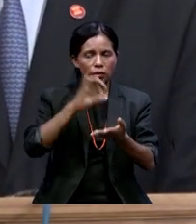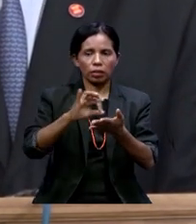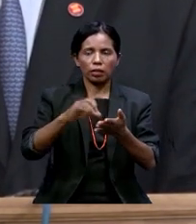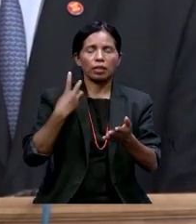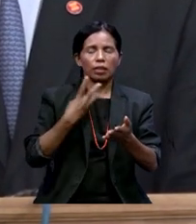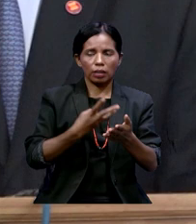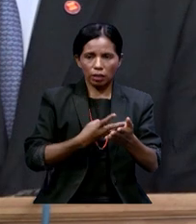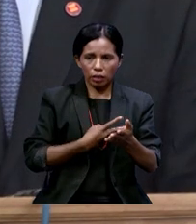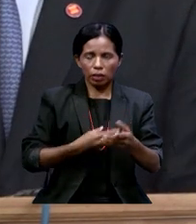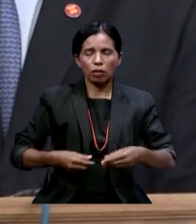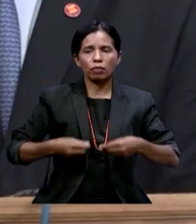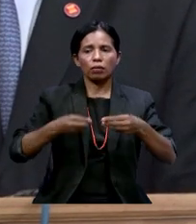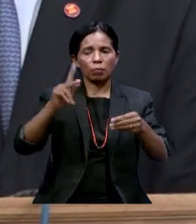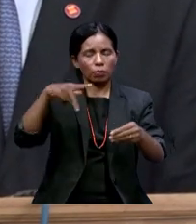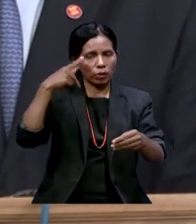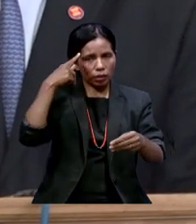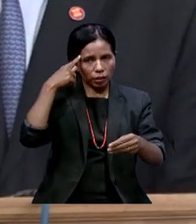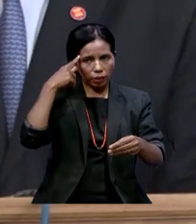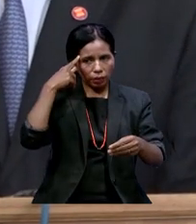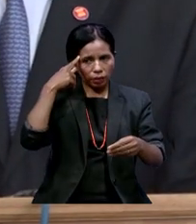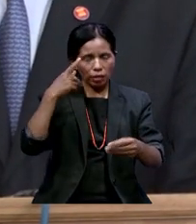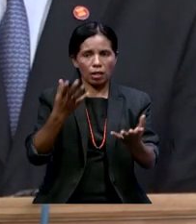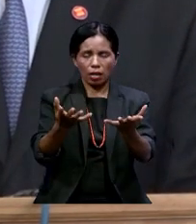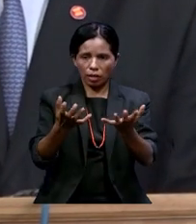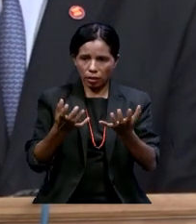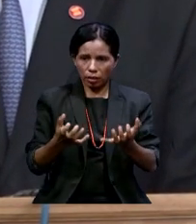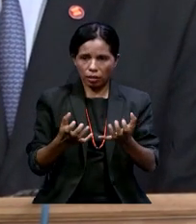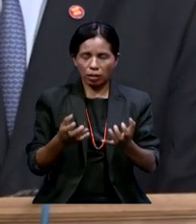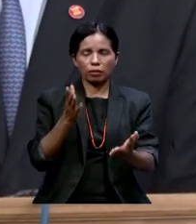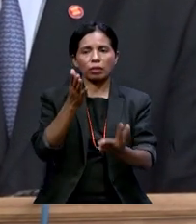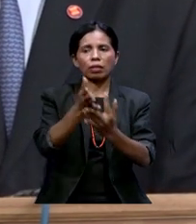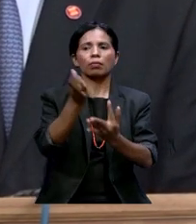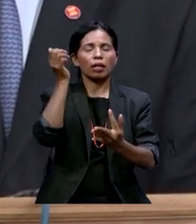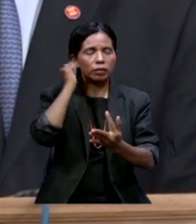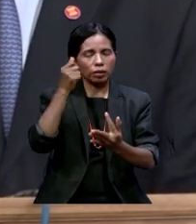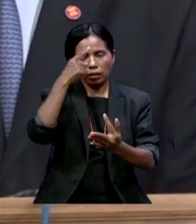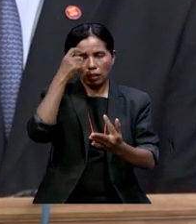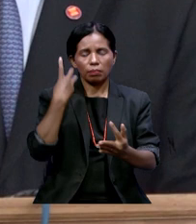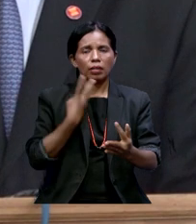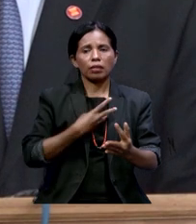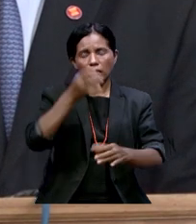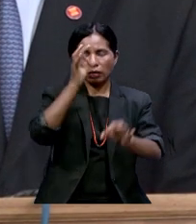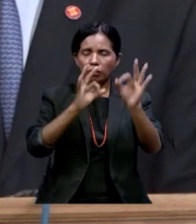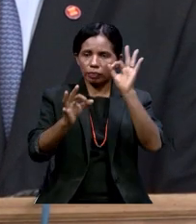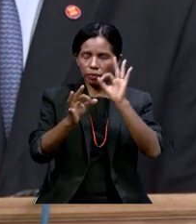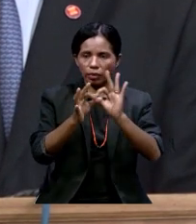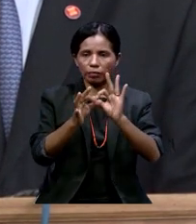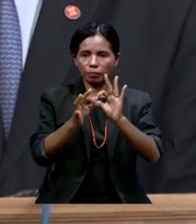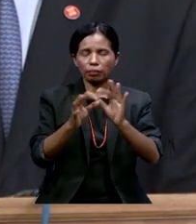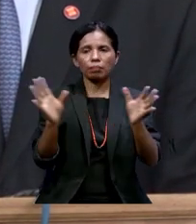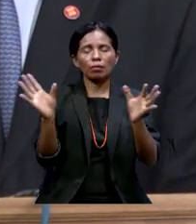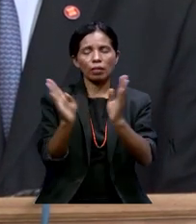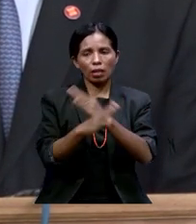expressa itani a political commitment a tutama ba ASEAN também te fiar kataka sai